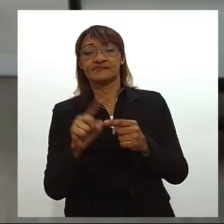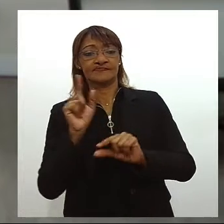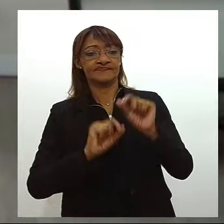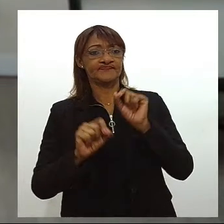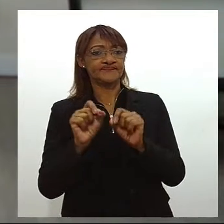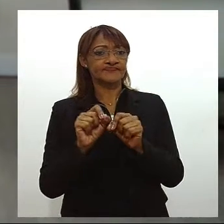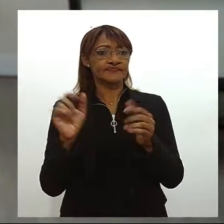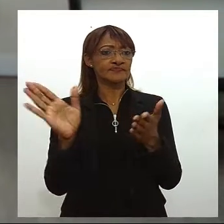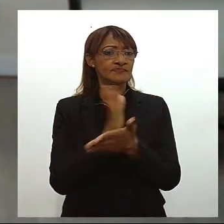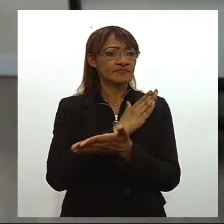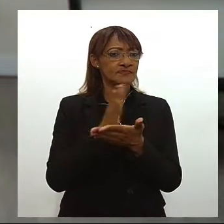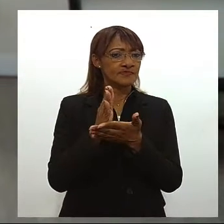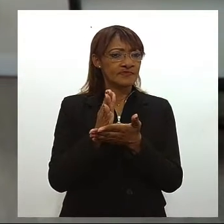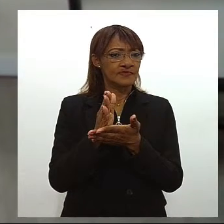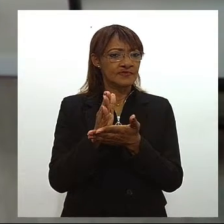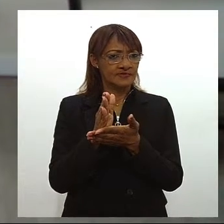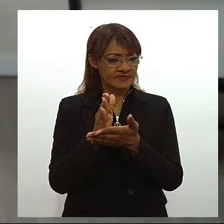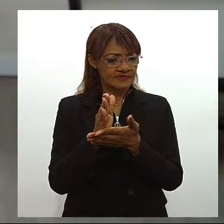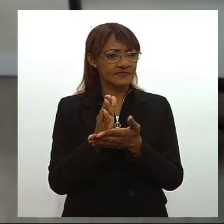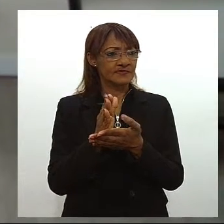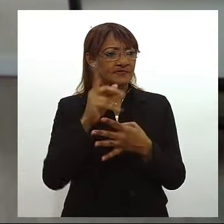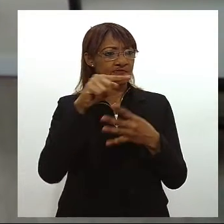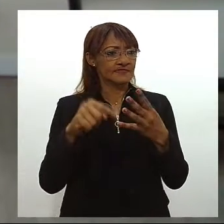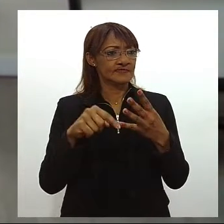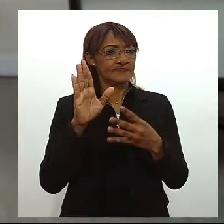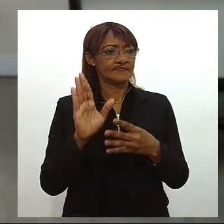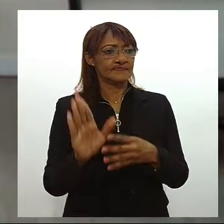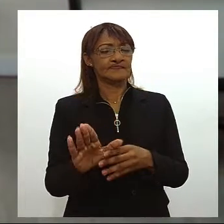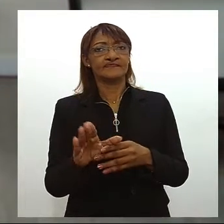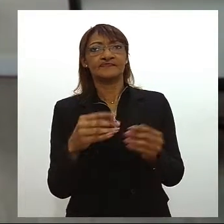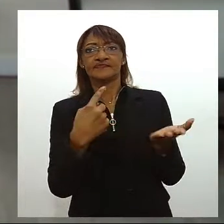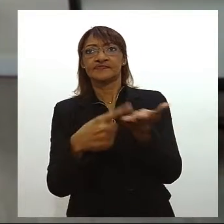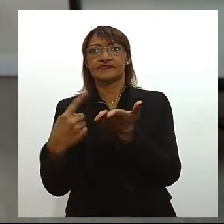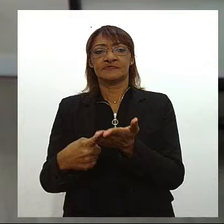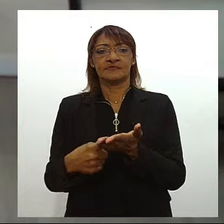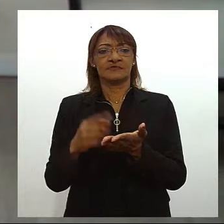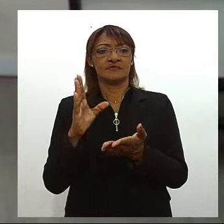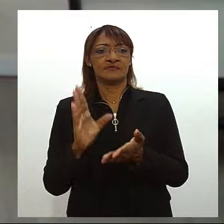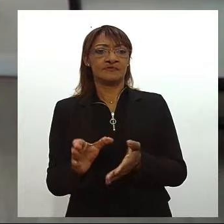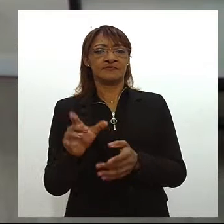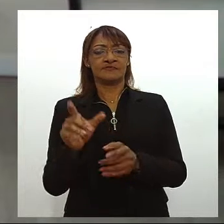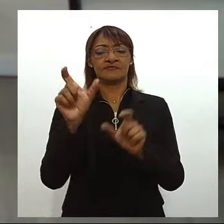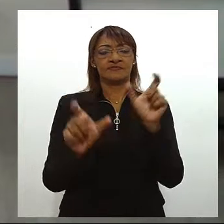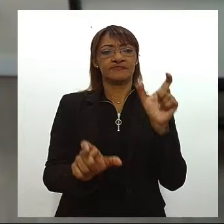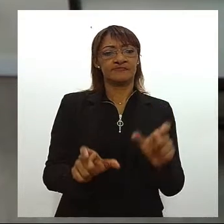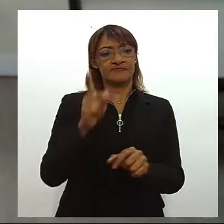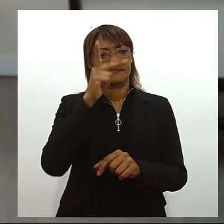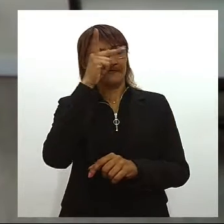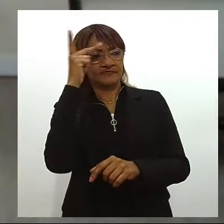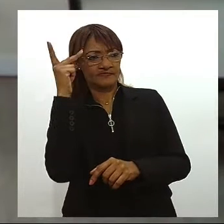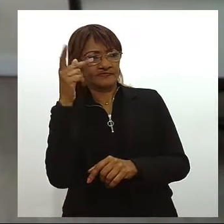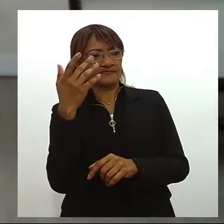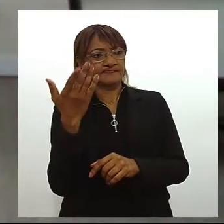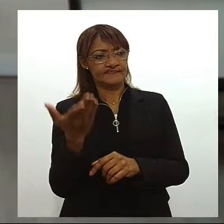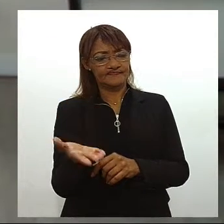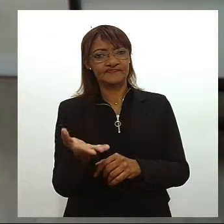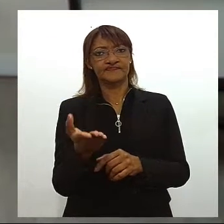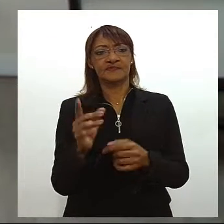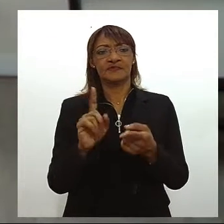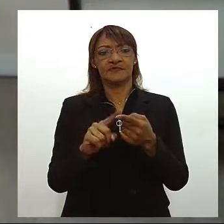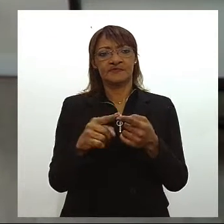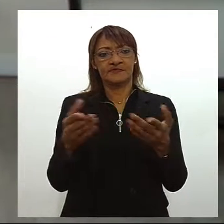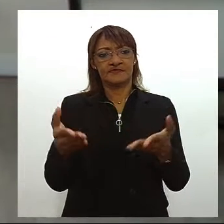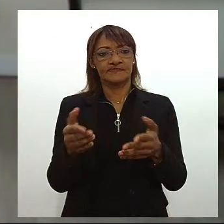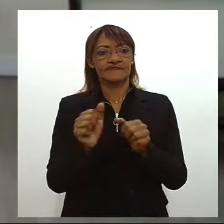de algumas medidas de cumprimento fiscal, para negociação de pessoal, contratação de pessoal, às vezes agora pela pandemia